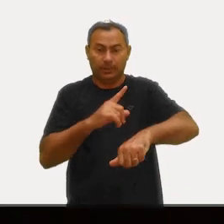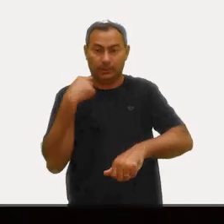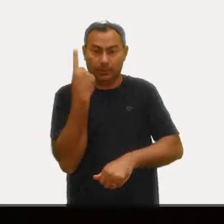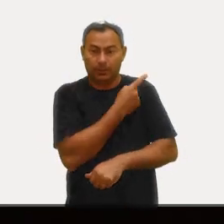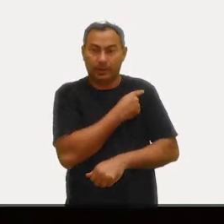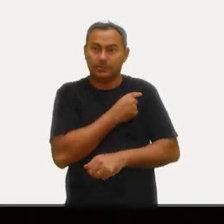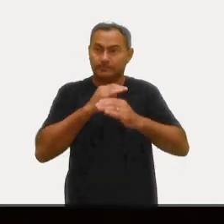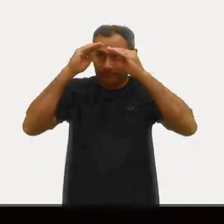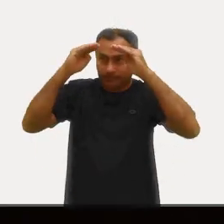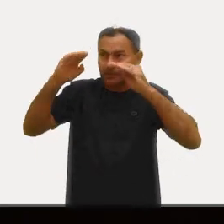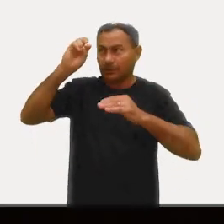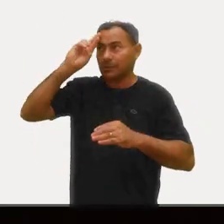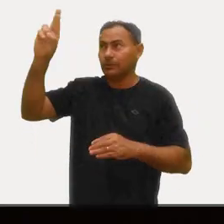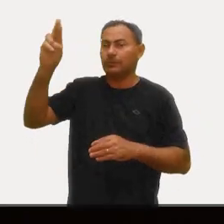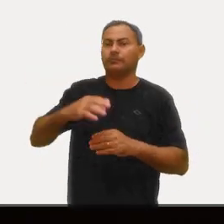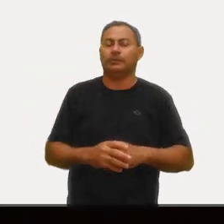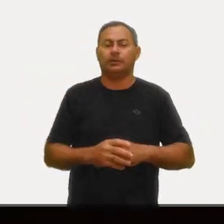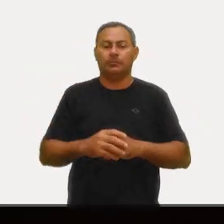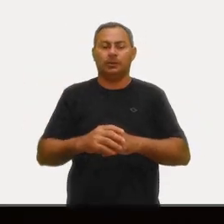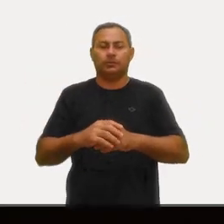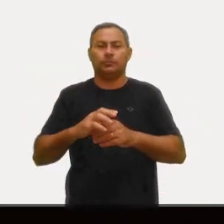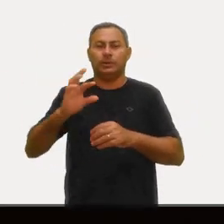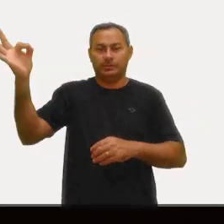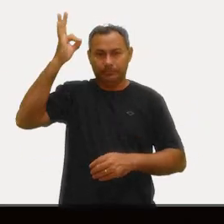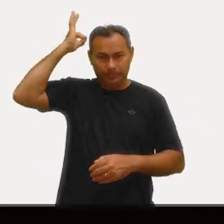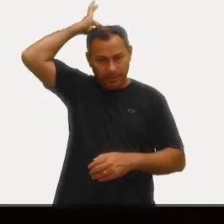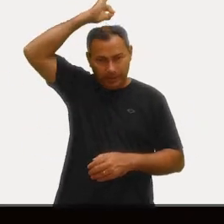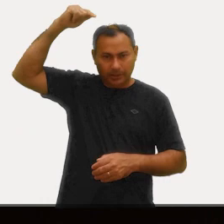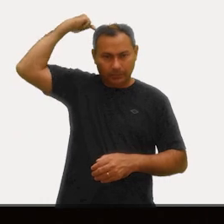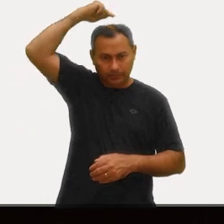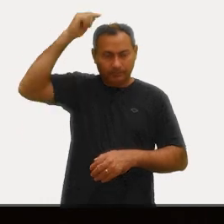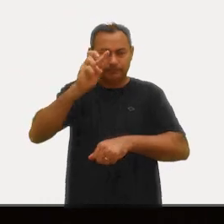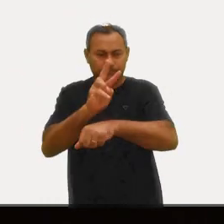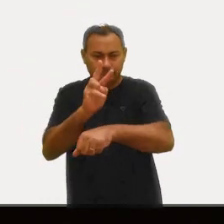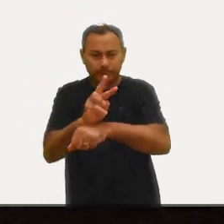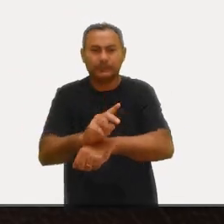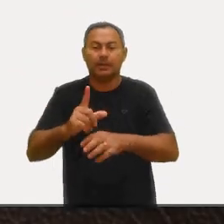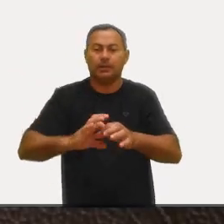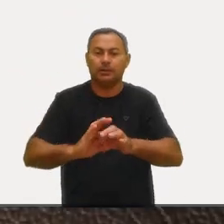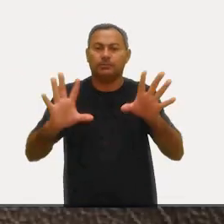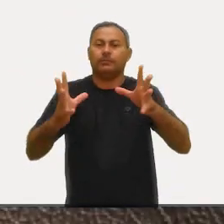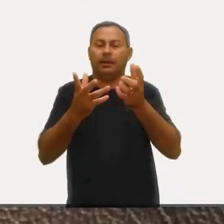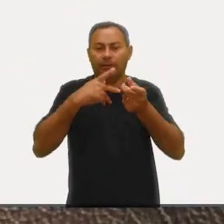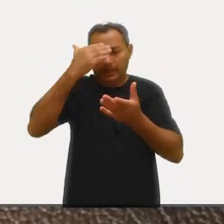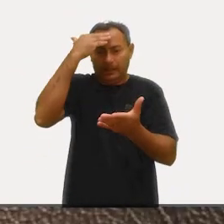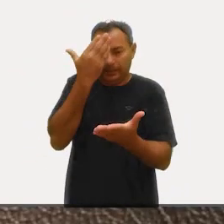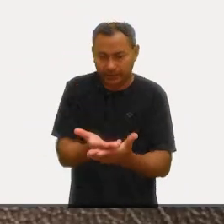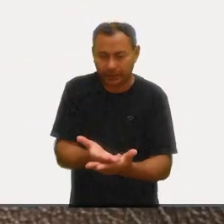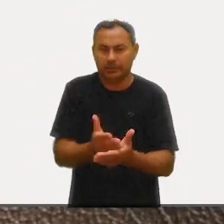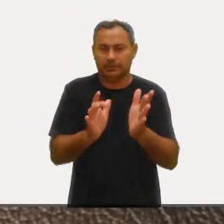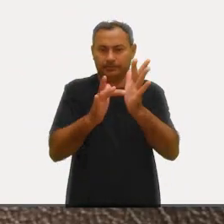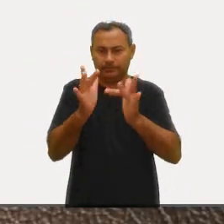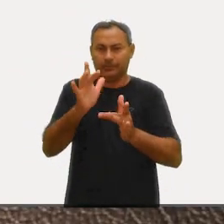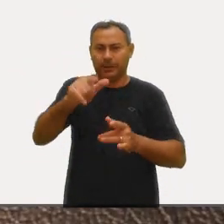submetemos ao controle do Senhor, somos controlados pelo Espírito Santo. Ou, depois que declaramos que Jesus é